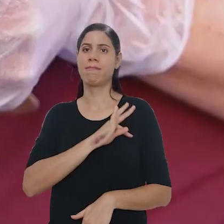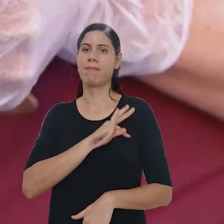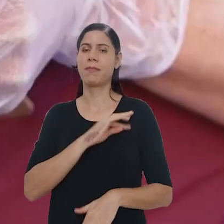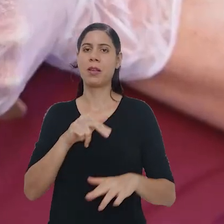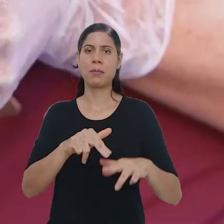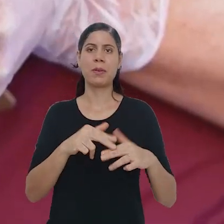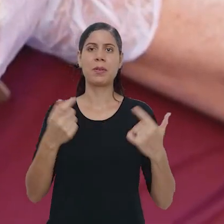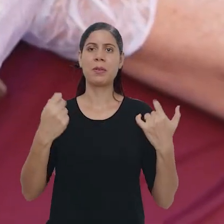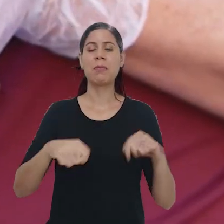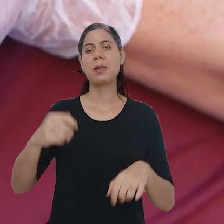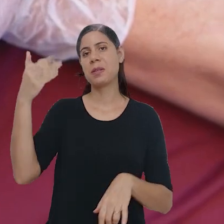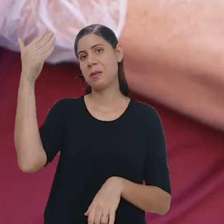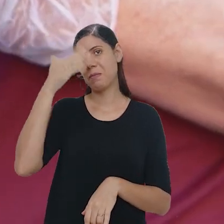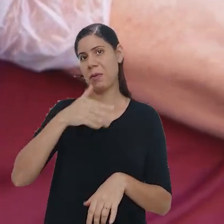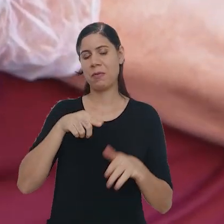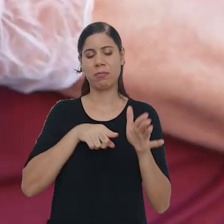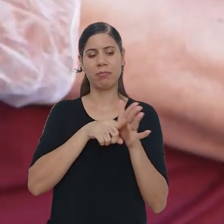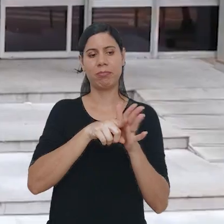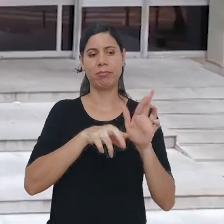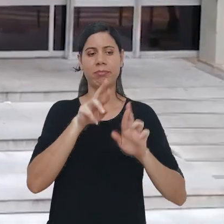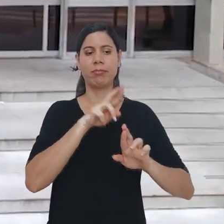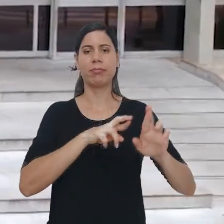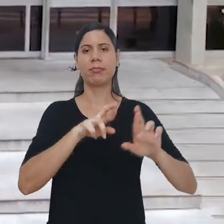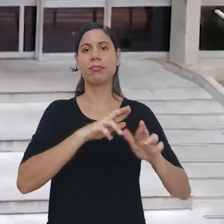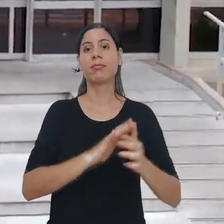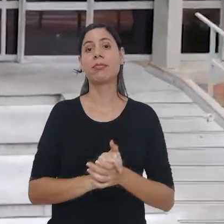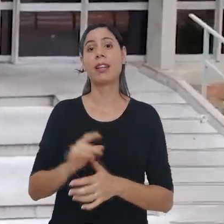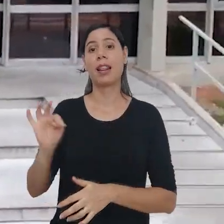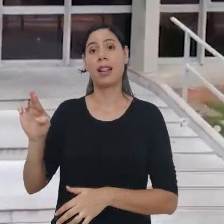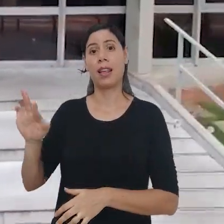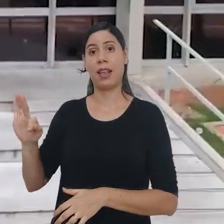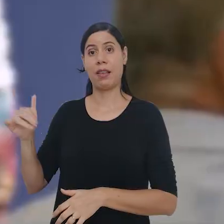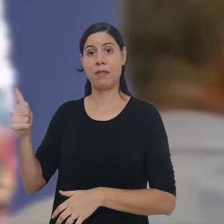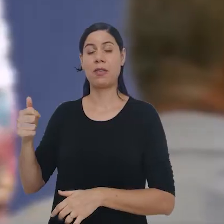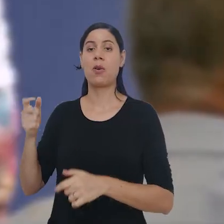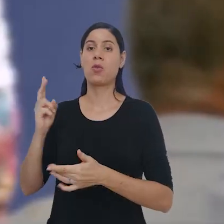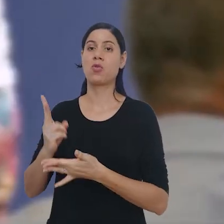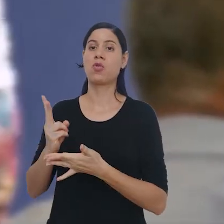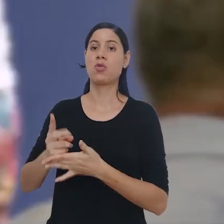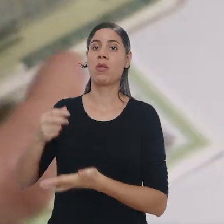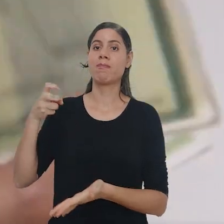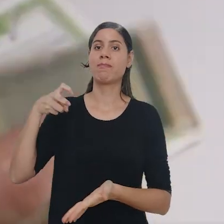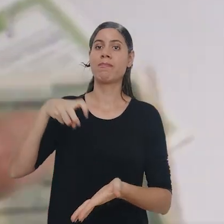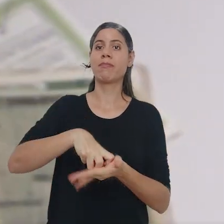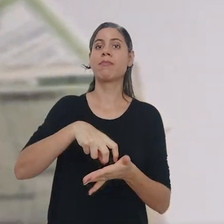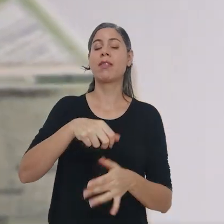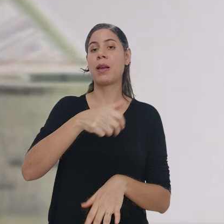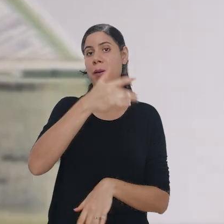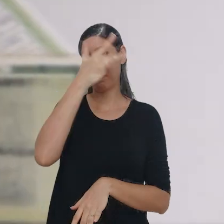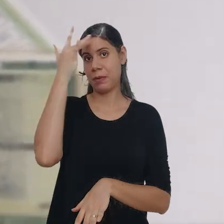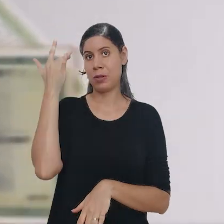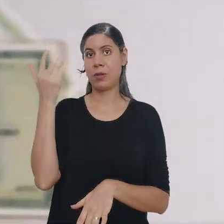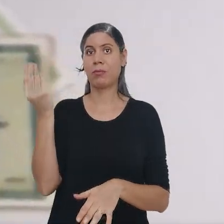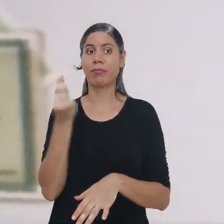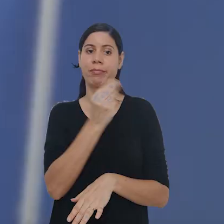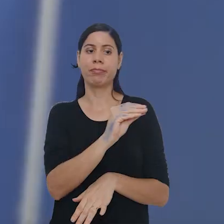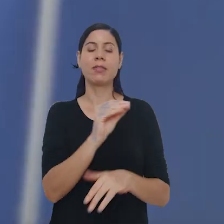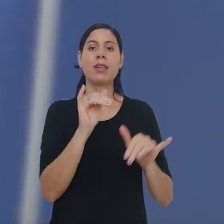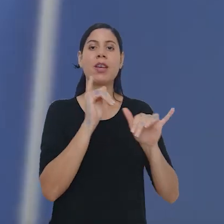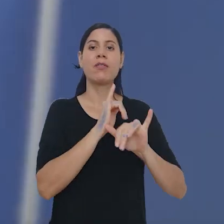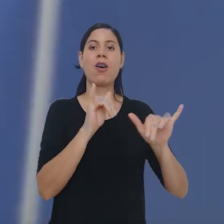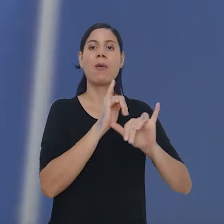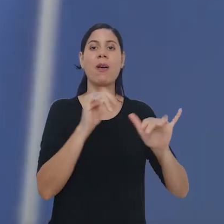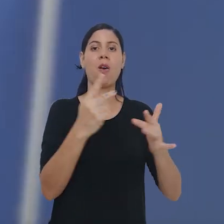dispensa a produção de prova pericial. TRF1 mantém condenação de servidora que incluiu informações falsas